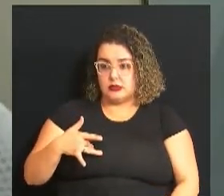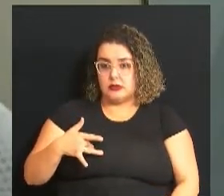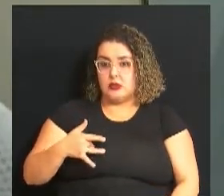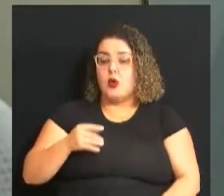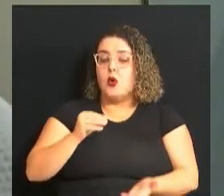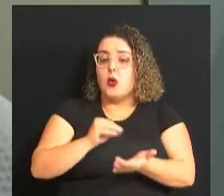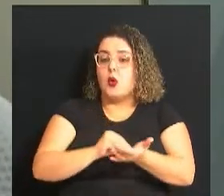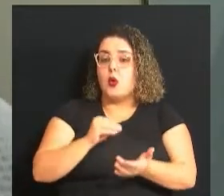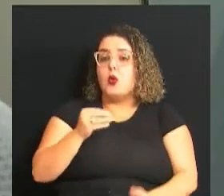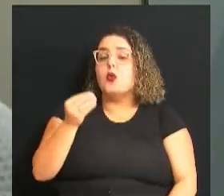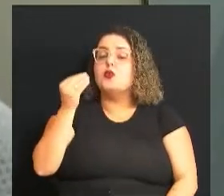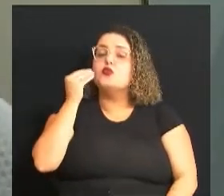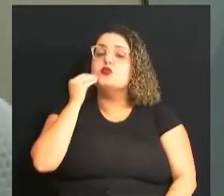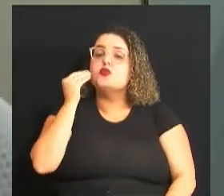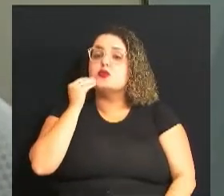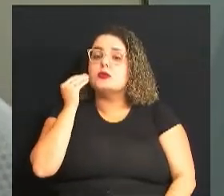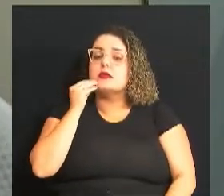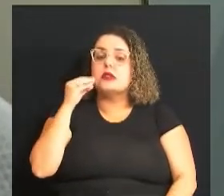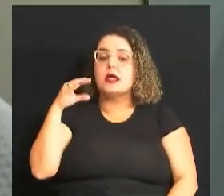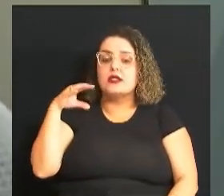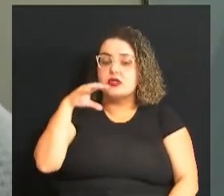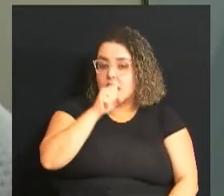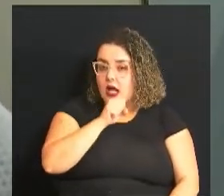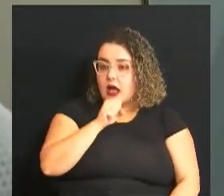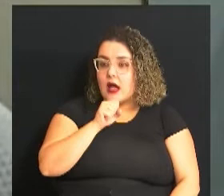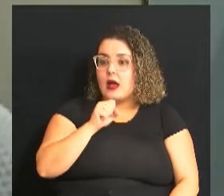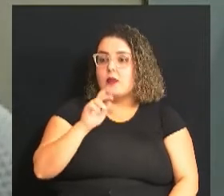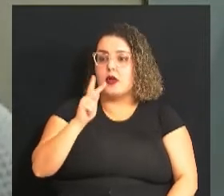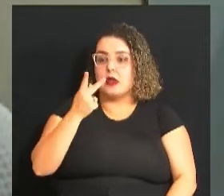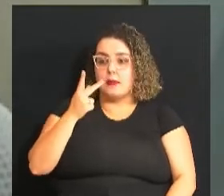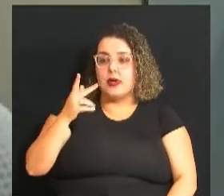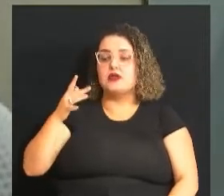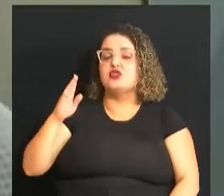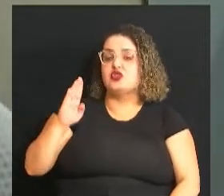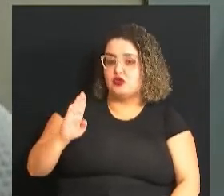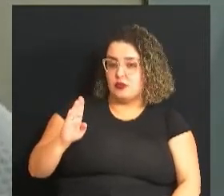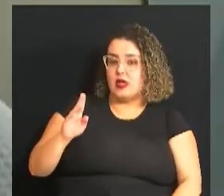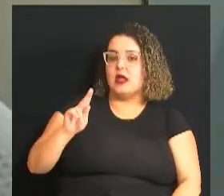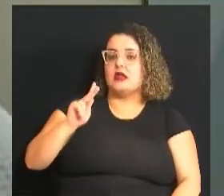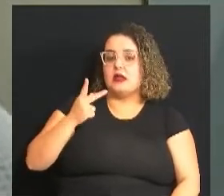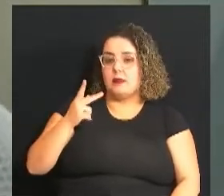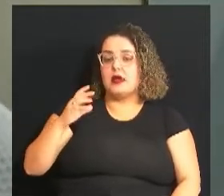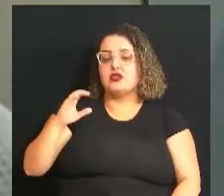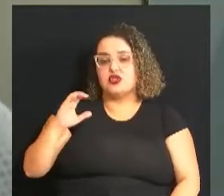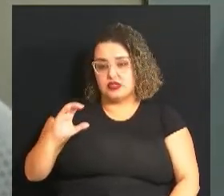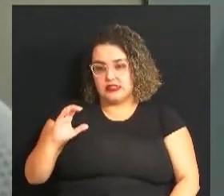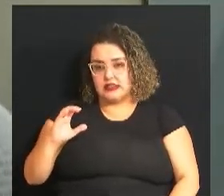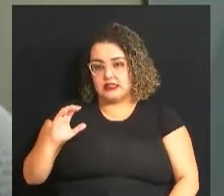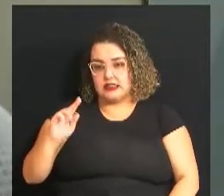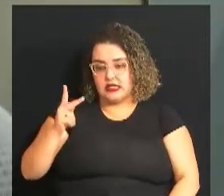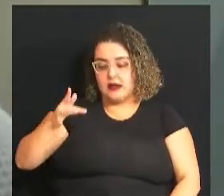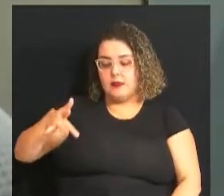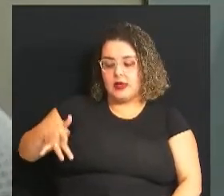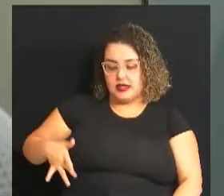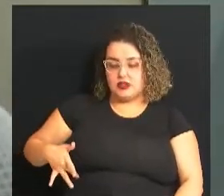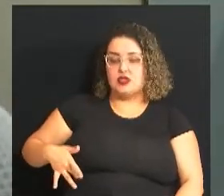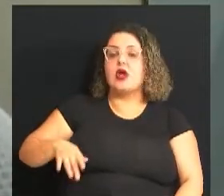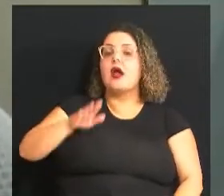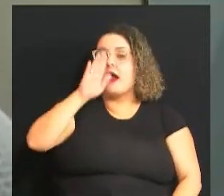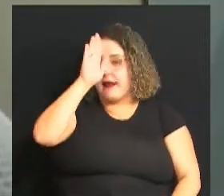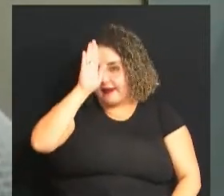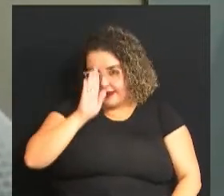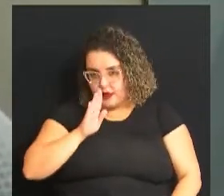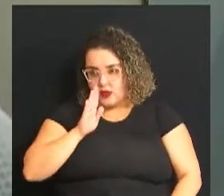rápido para hepatite B e hepatite C. Esse teste, ele é gratuito no